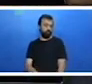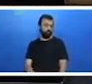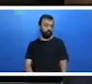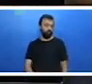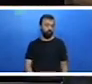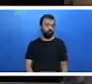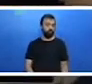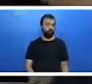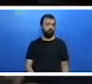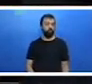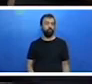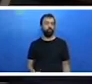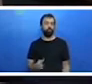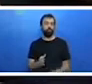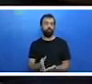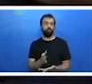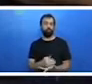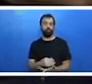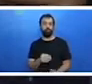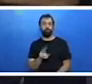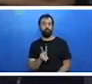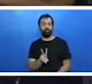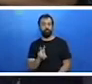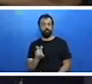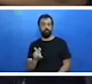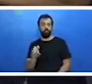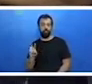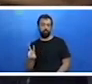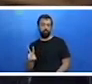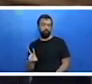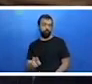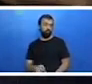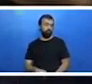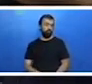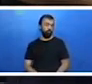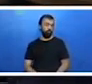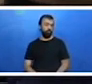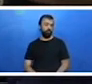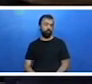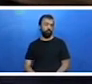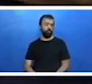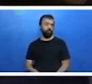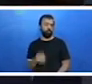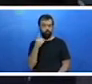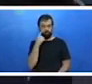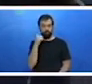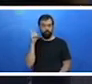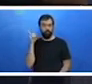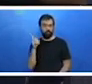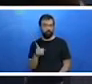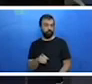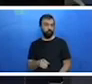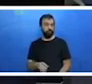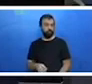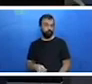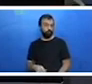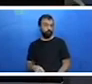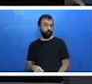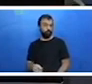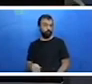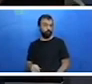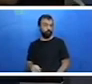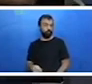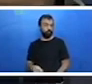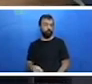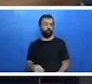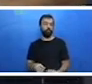Atividade 2, página 252. Vamos considerar a representação decimal de 1 dividido por